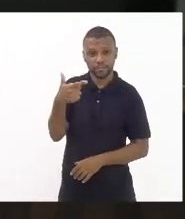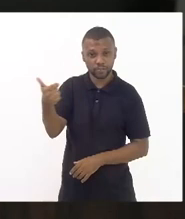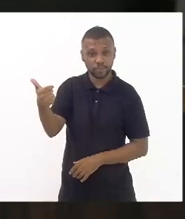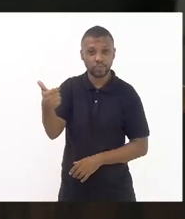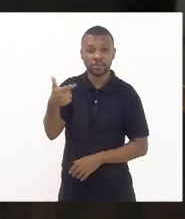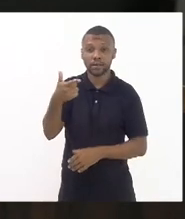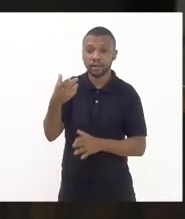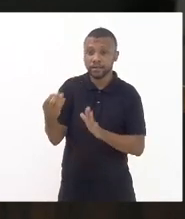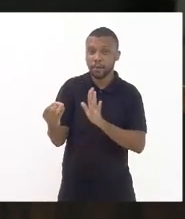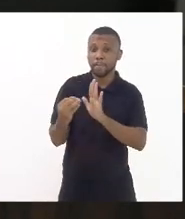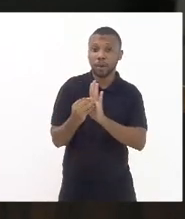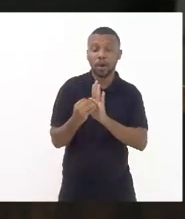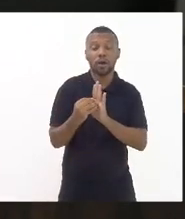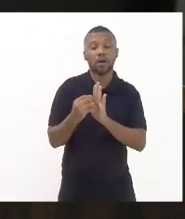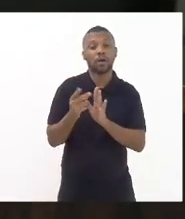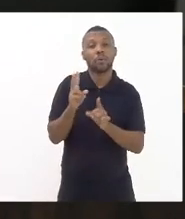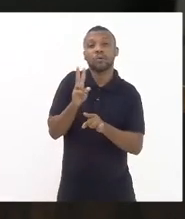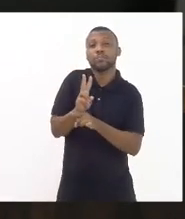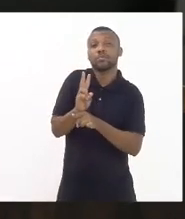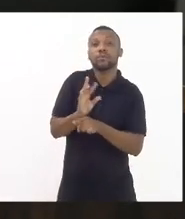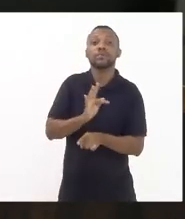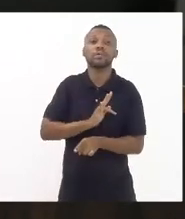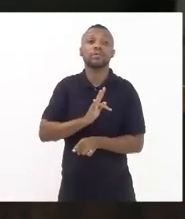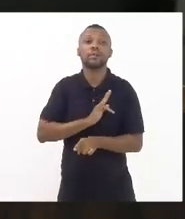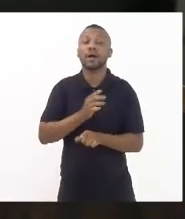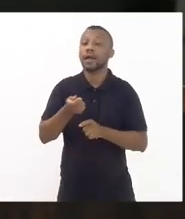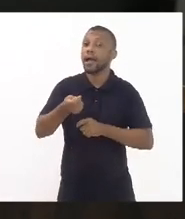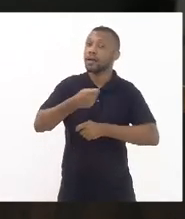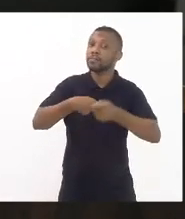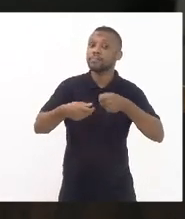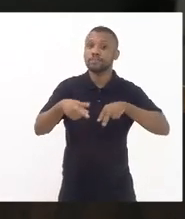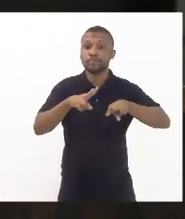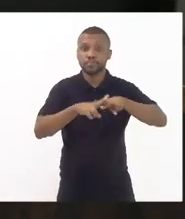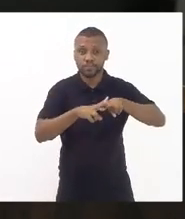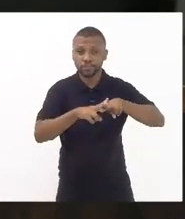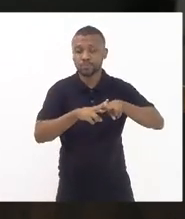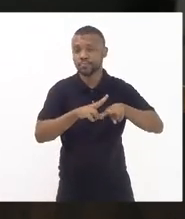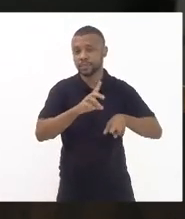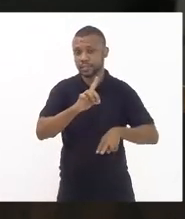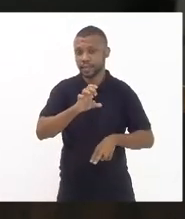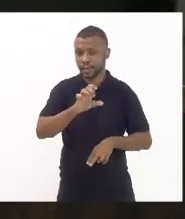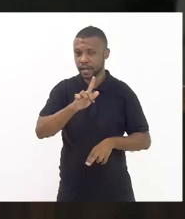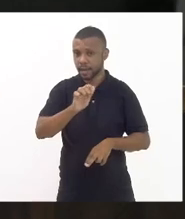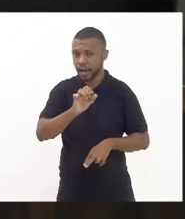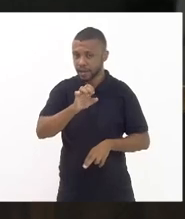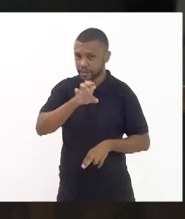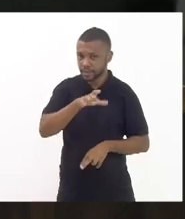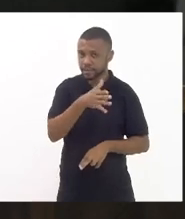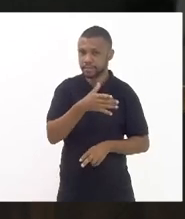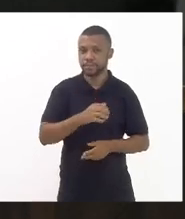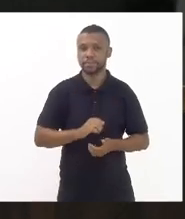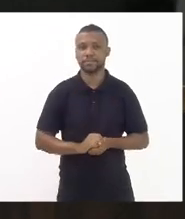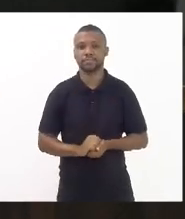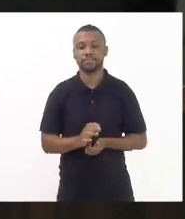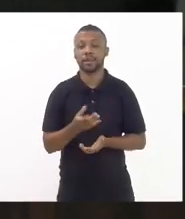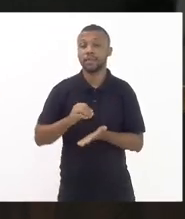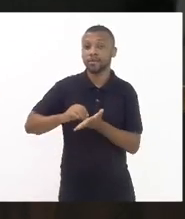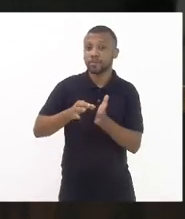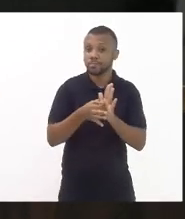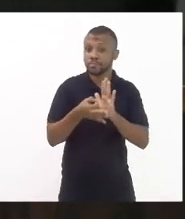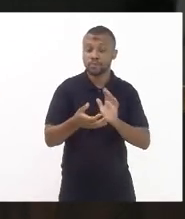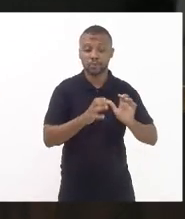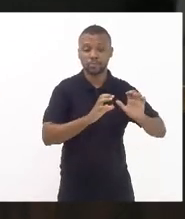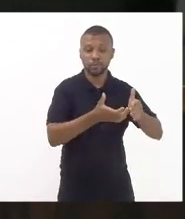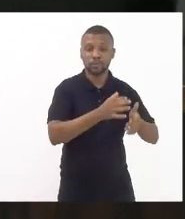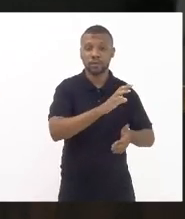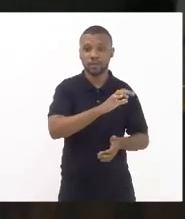do cargo de inspetor de segurança e administração penitenciária e das outras providências. Pendente de pareceres das comissões de Constituição e Justiça, de Servidores